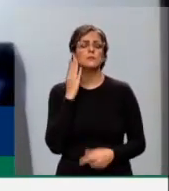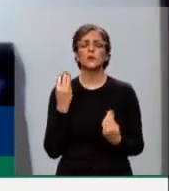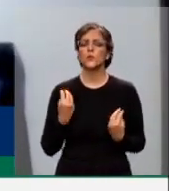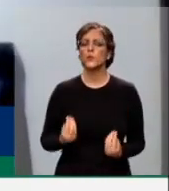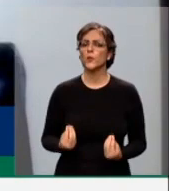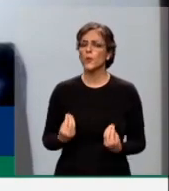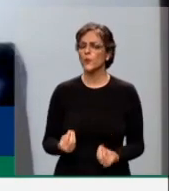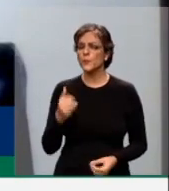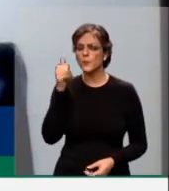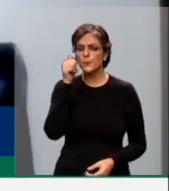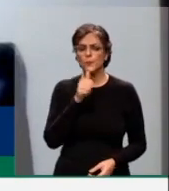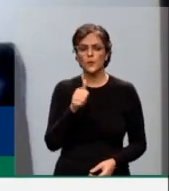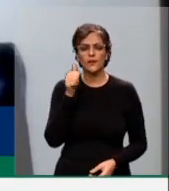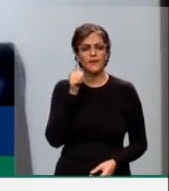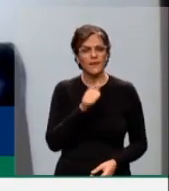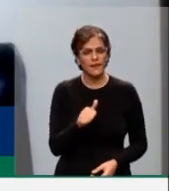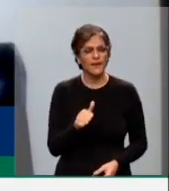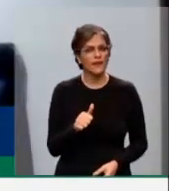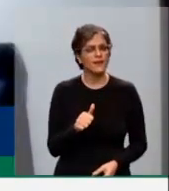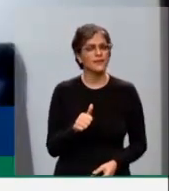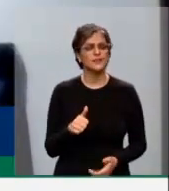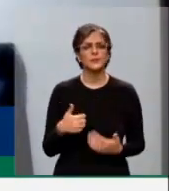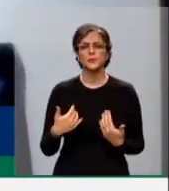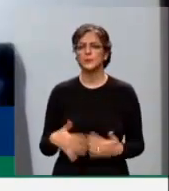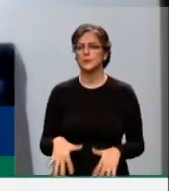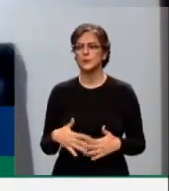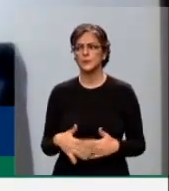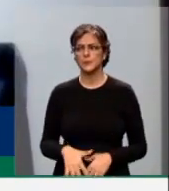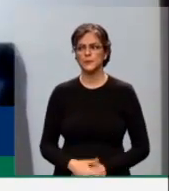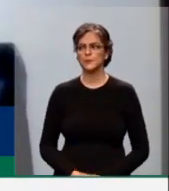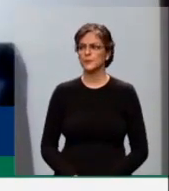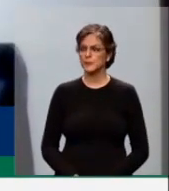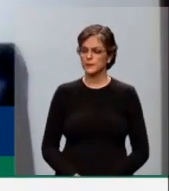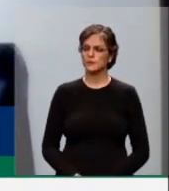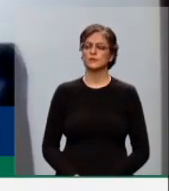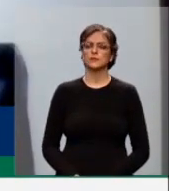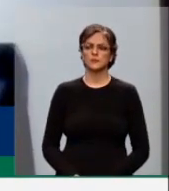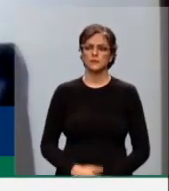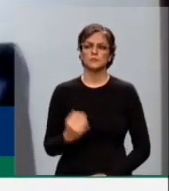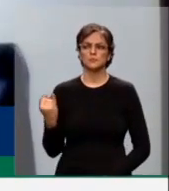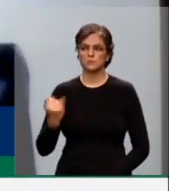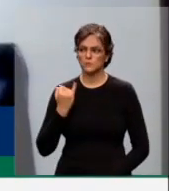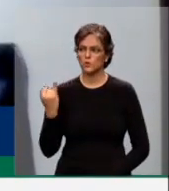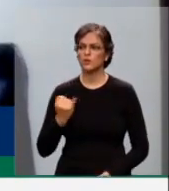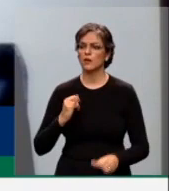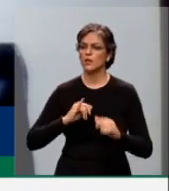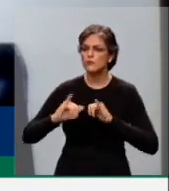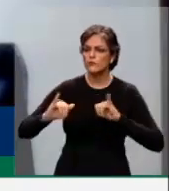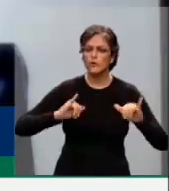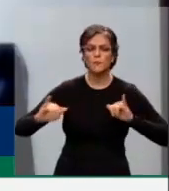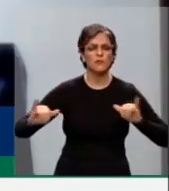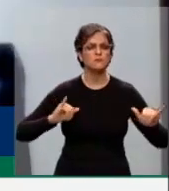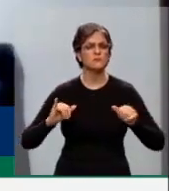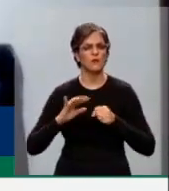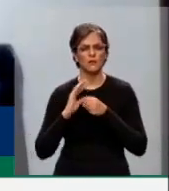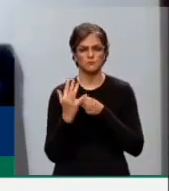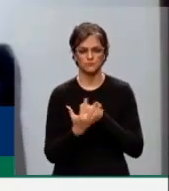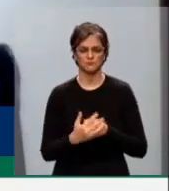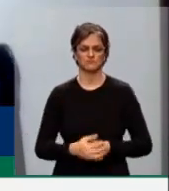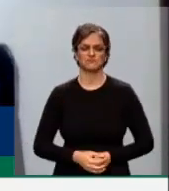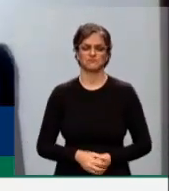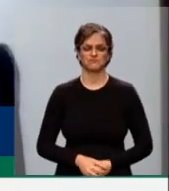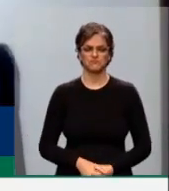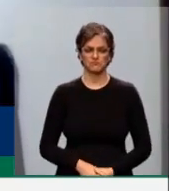elas foram fundamentais na disseminação de informações sobre a Covid-19. Eu vou dar